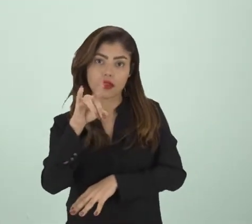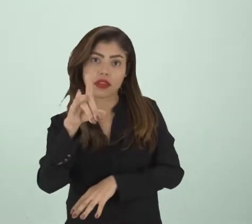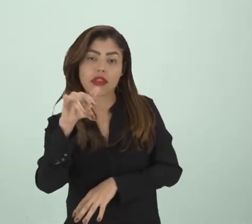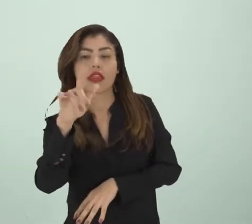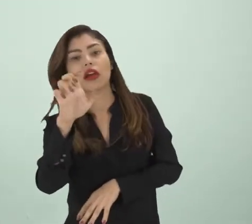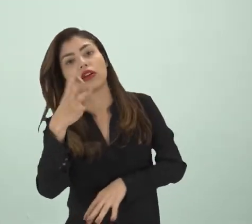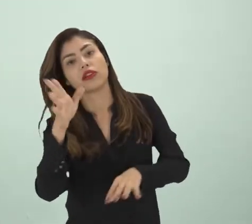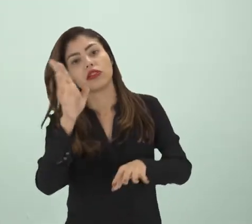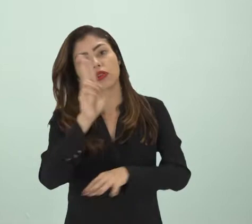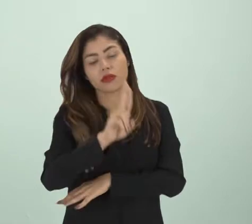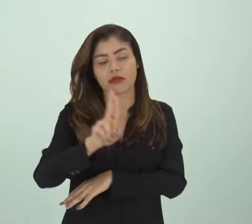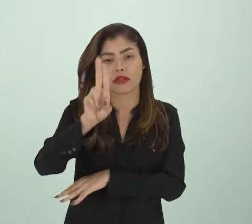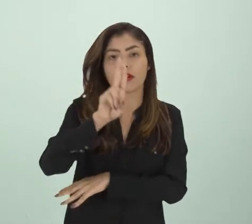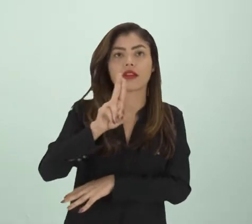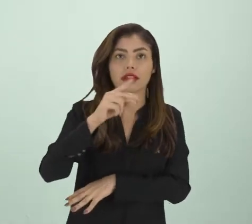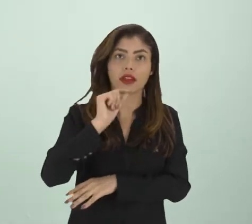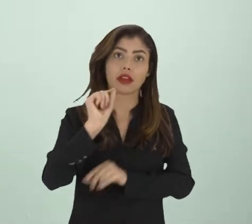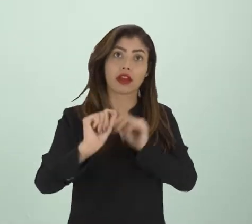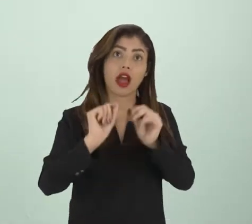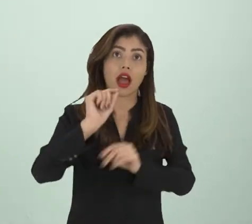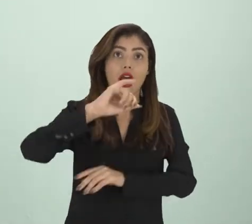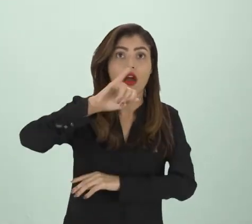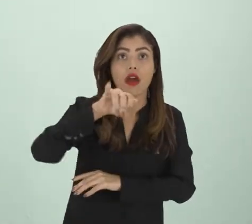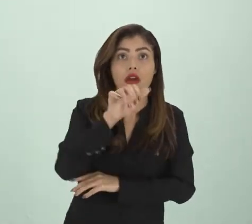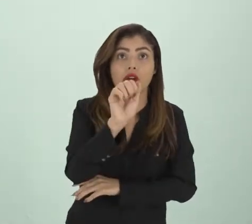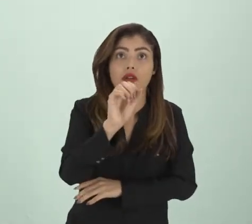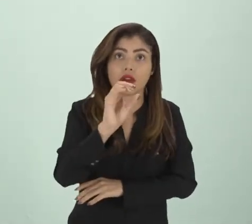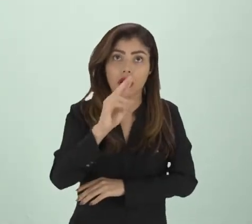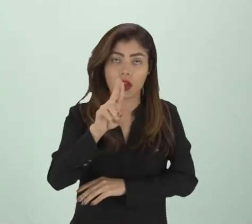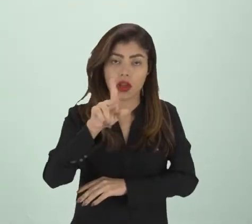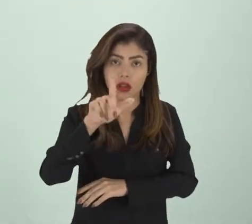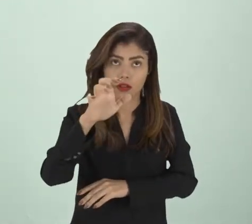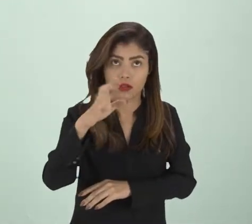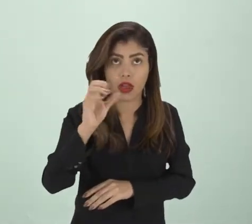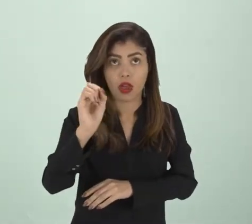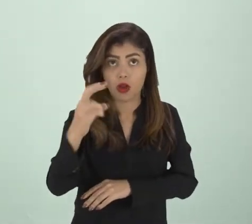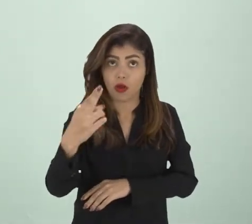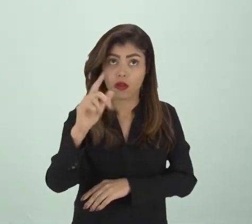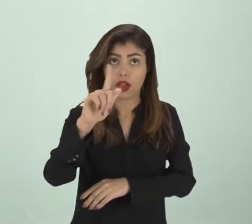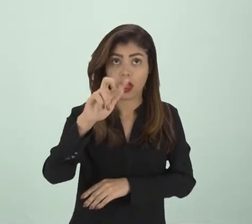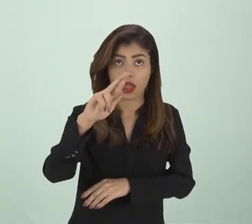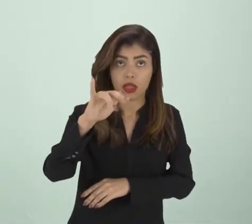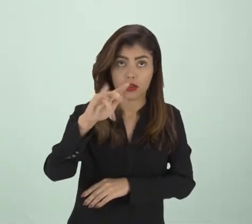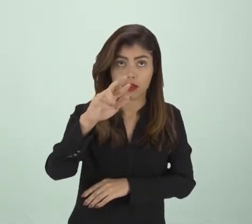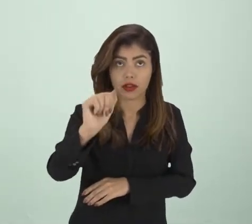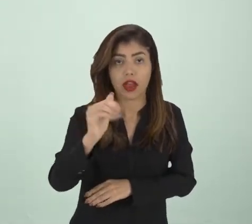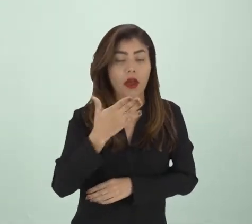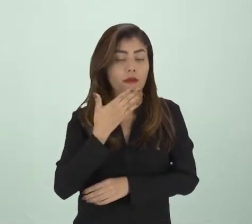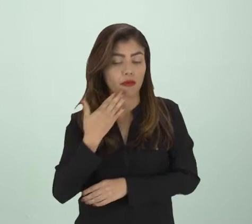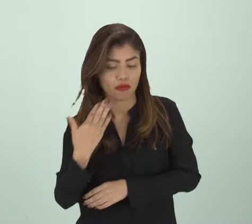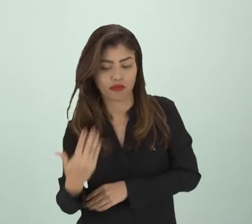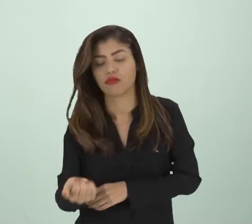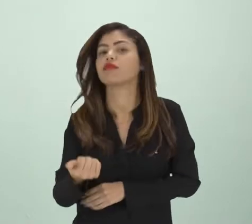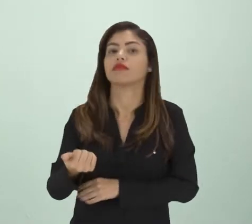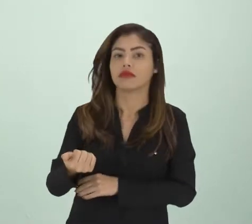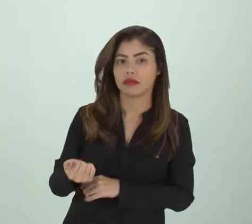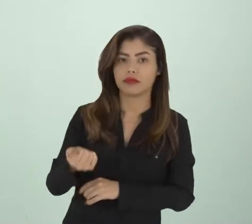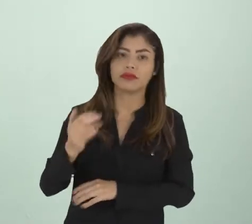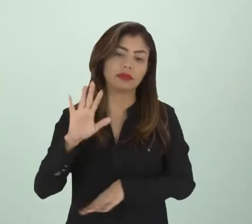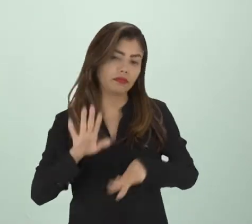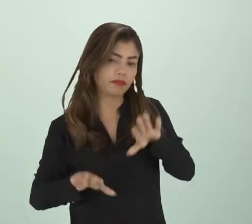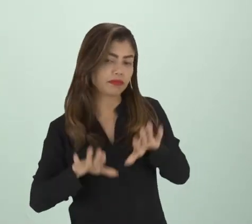unidade de medida do calor é o Joule, ou caloria. Para razões mais práticas,